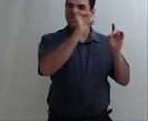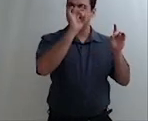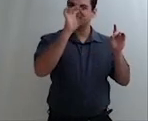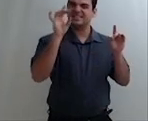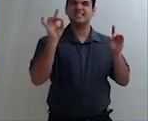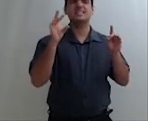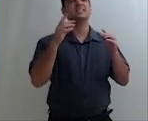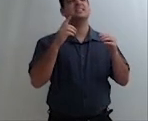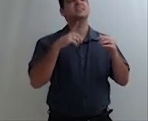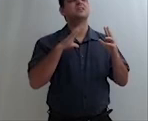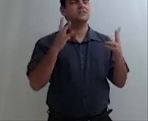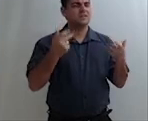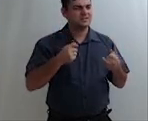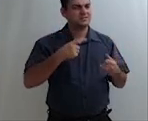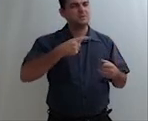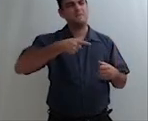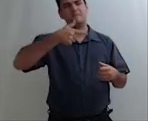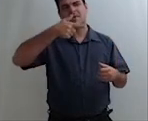qualificado